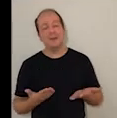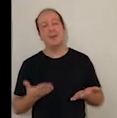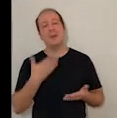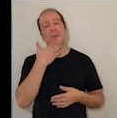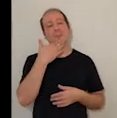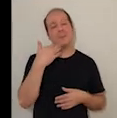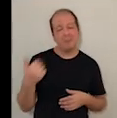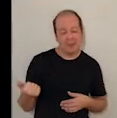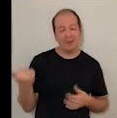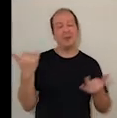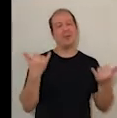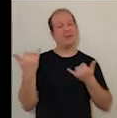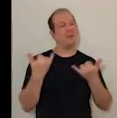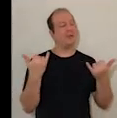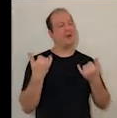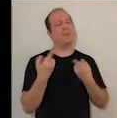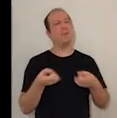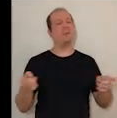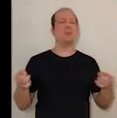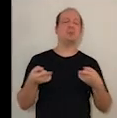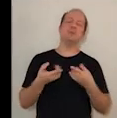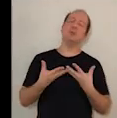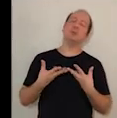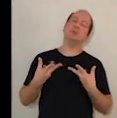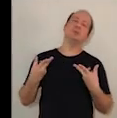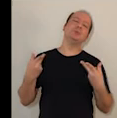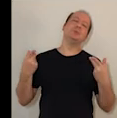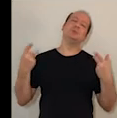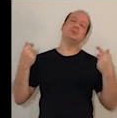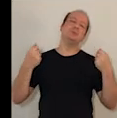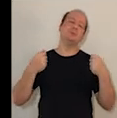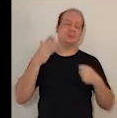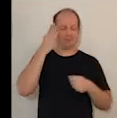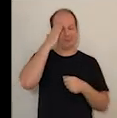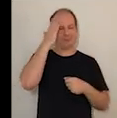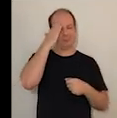Belo som. O melhor das músicas. Mais bonita que da igreja.